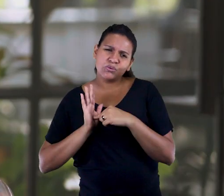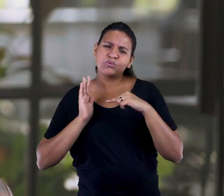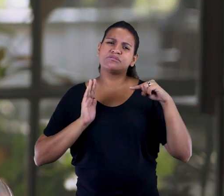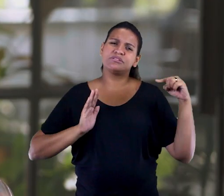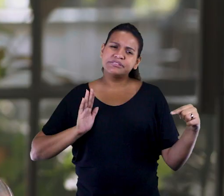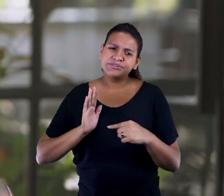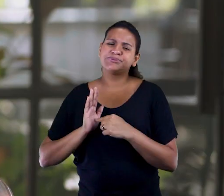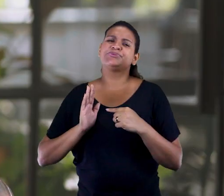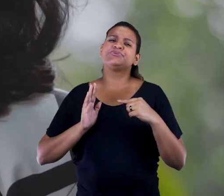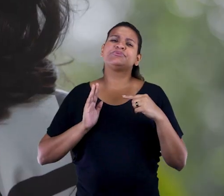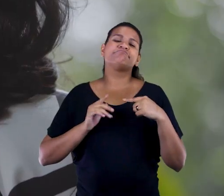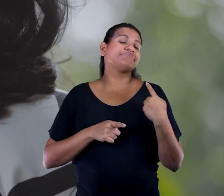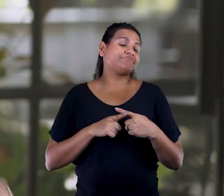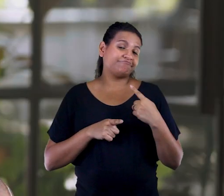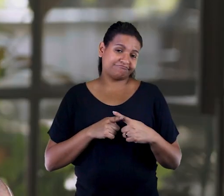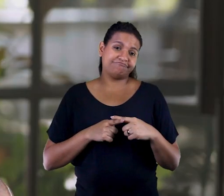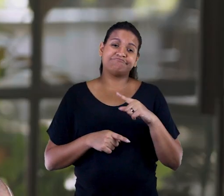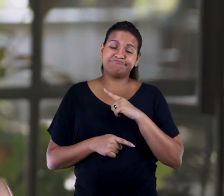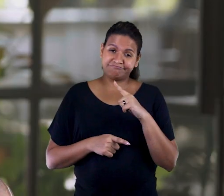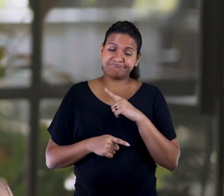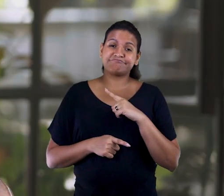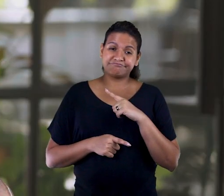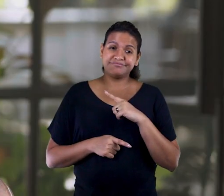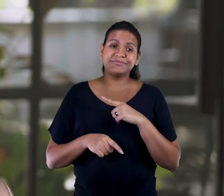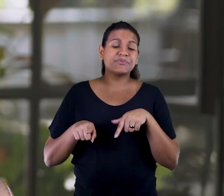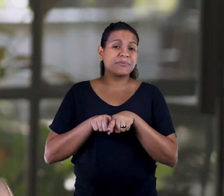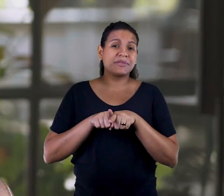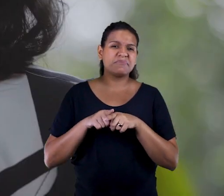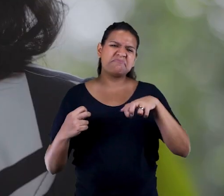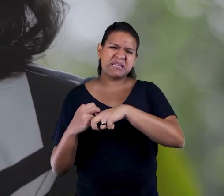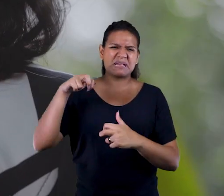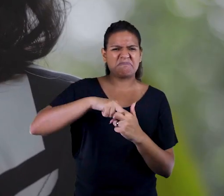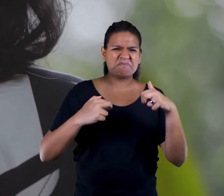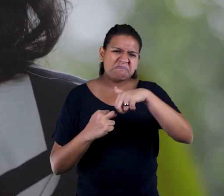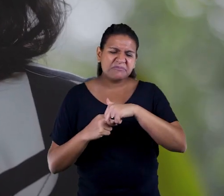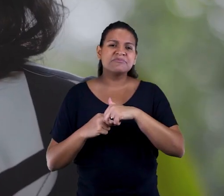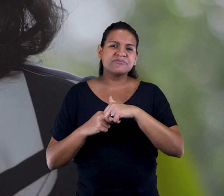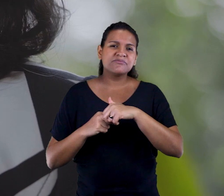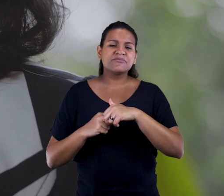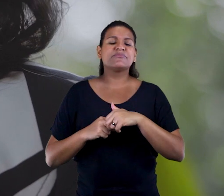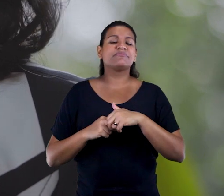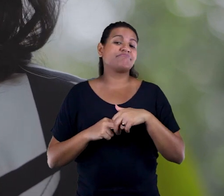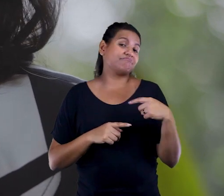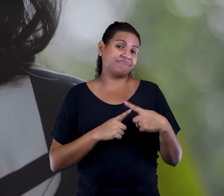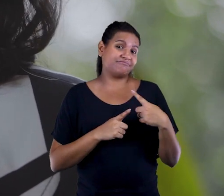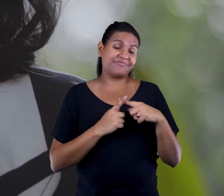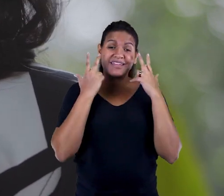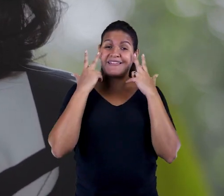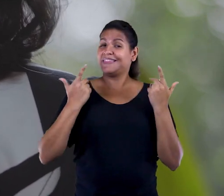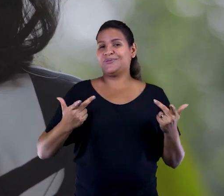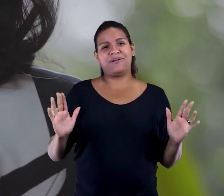e apreende rinhas. A natureza deu aos animais uma capacidade de